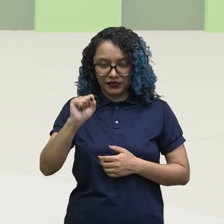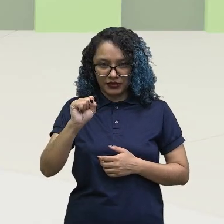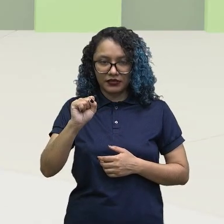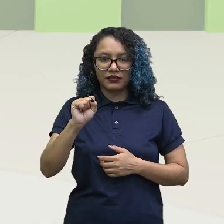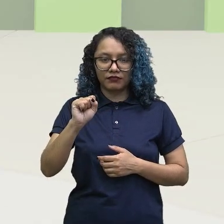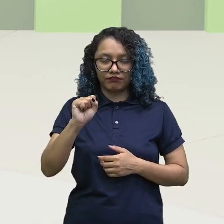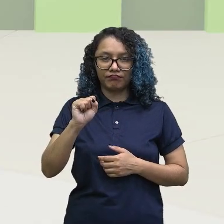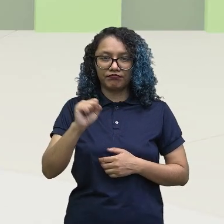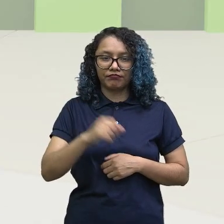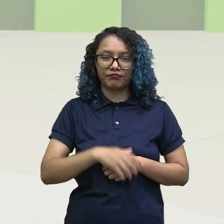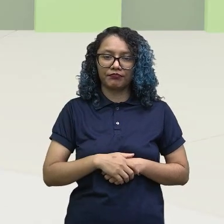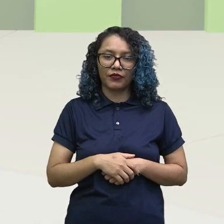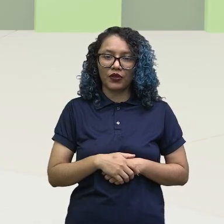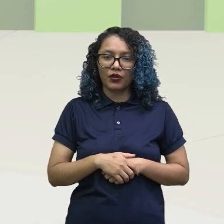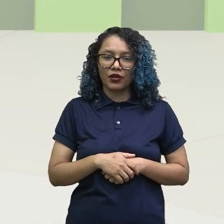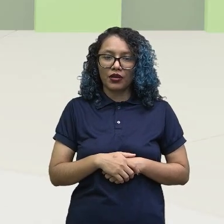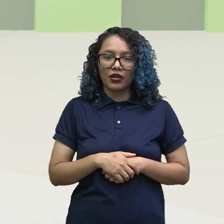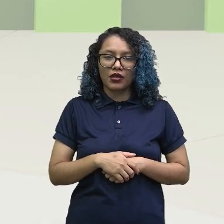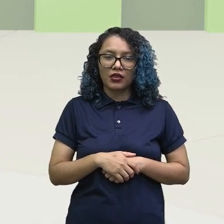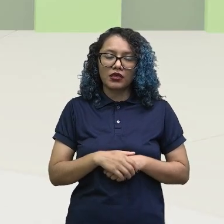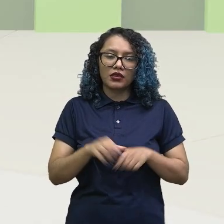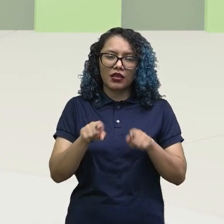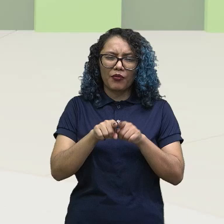autorreativos, pirofóricos,